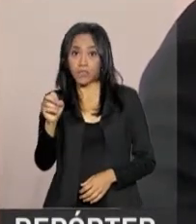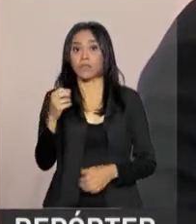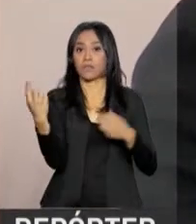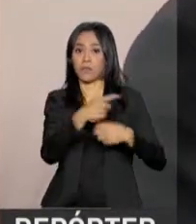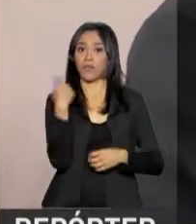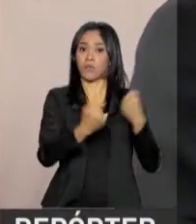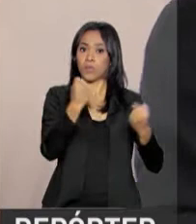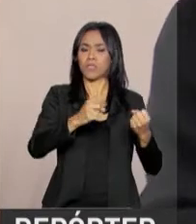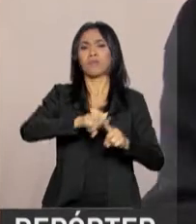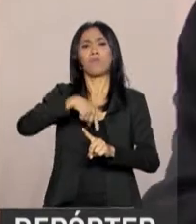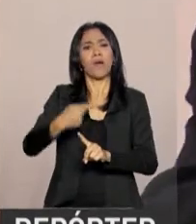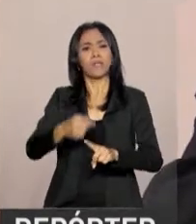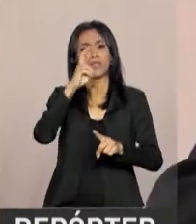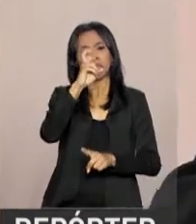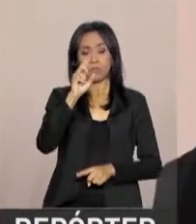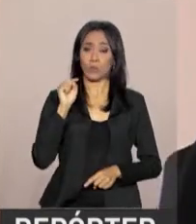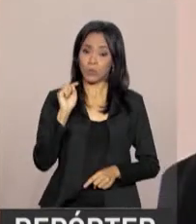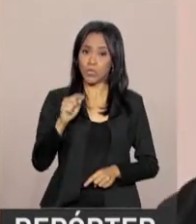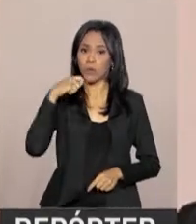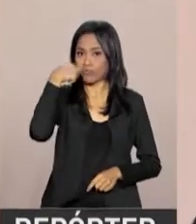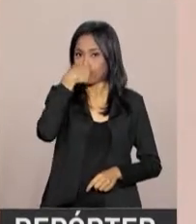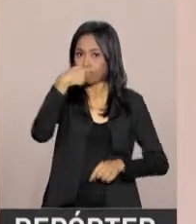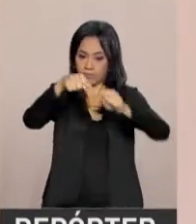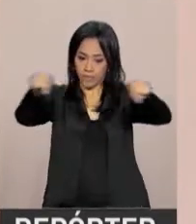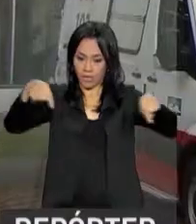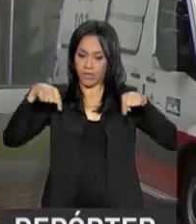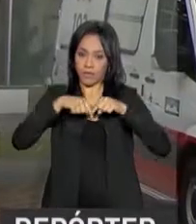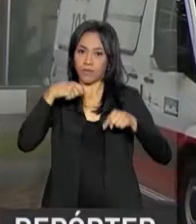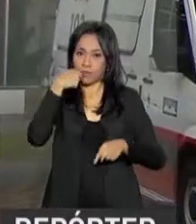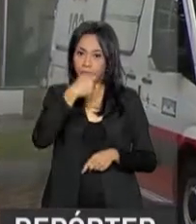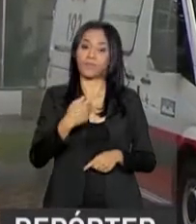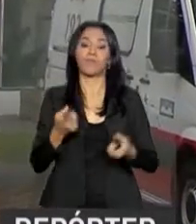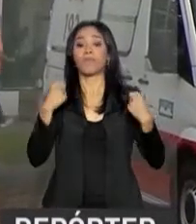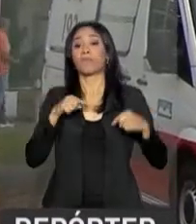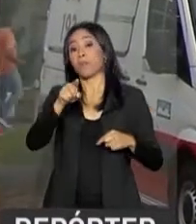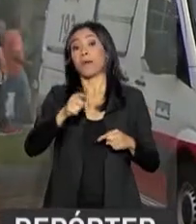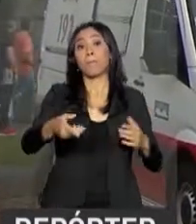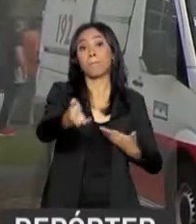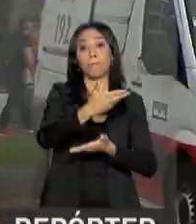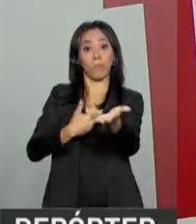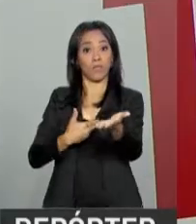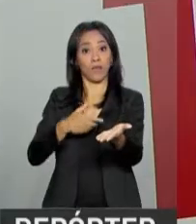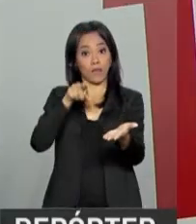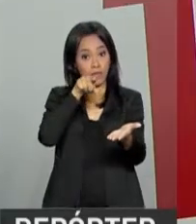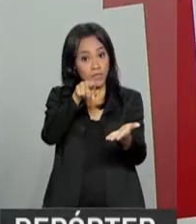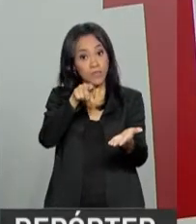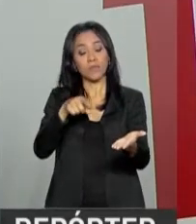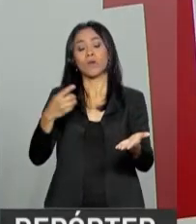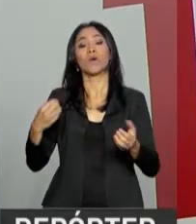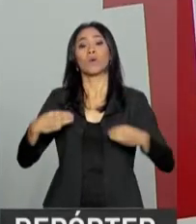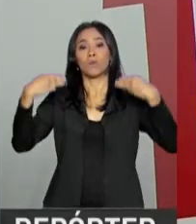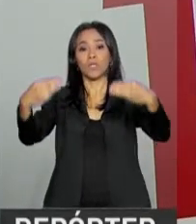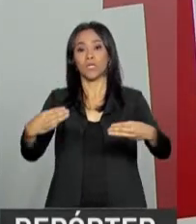mais cinco mil gabi de santo antónio a revolução na saúde para renovação da frota do samu o ministério da saúde